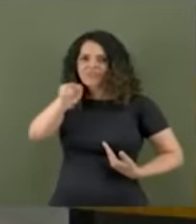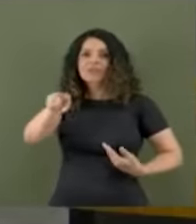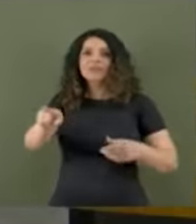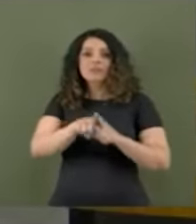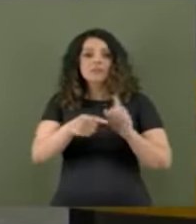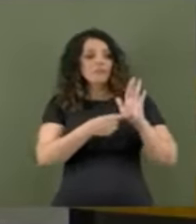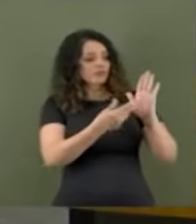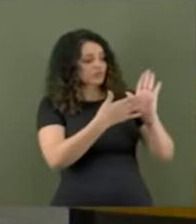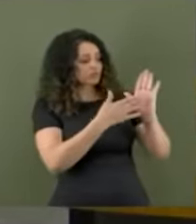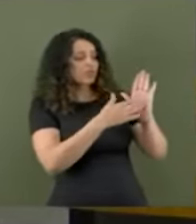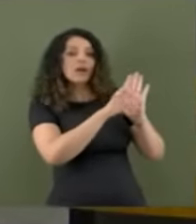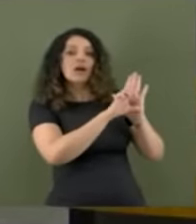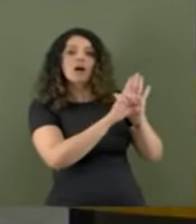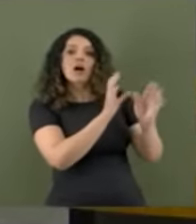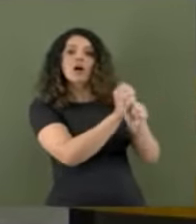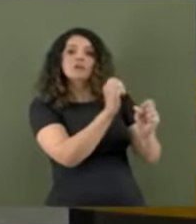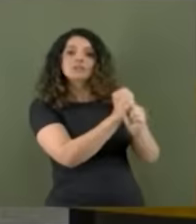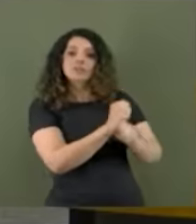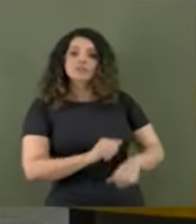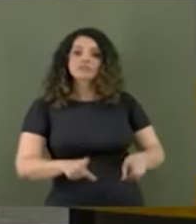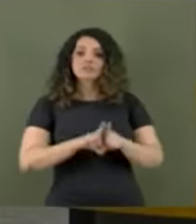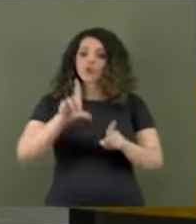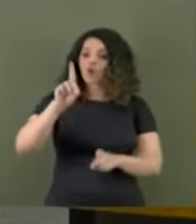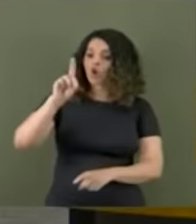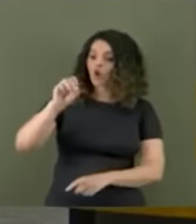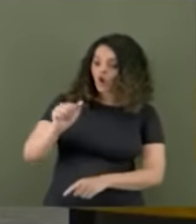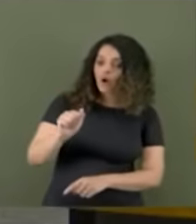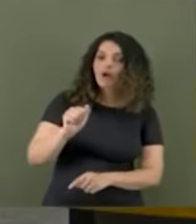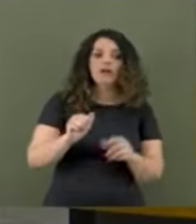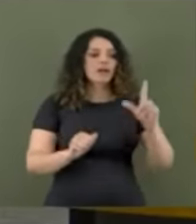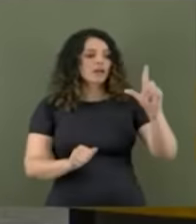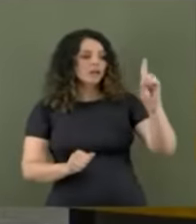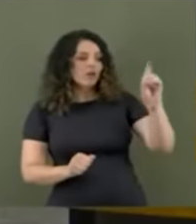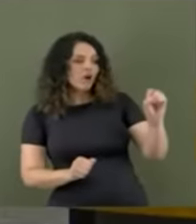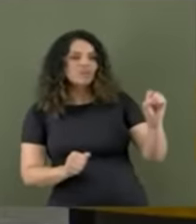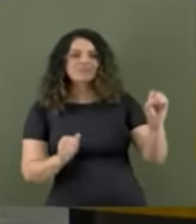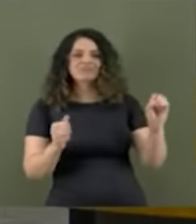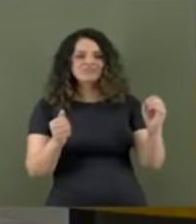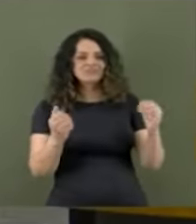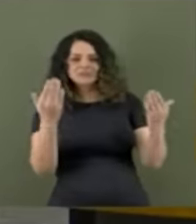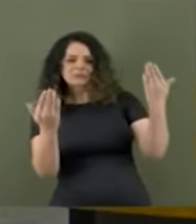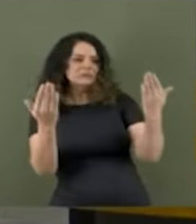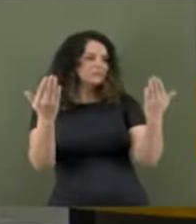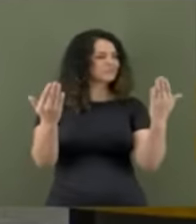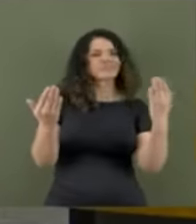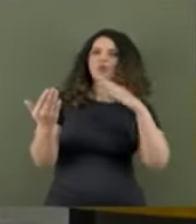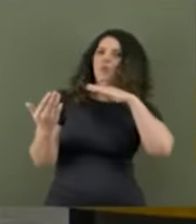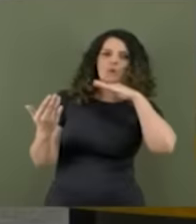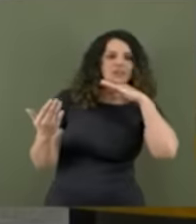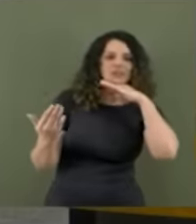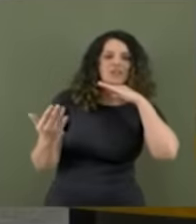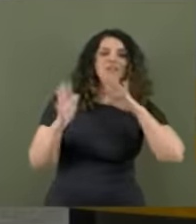orçamento tanto na LDO como na Loa que nós estamos prestes a votar o governo que tanto falou